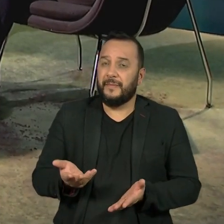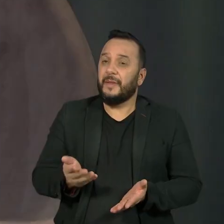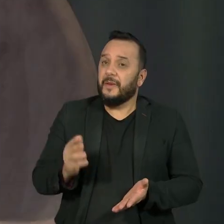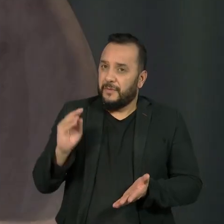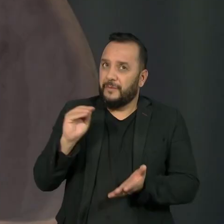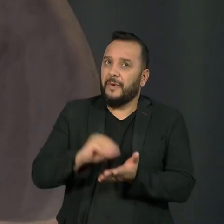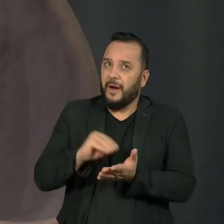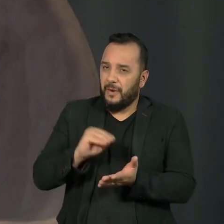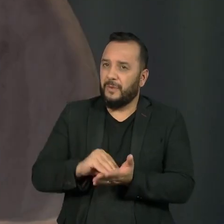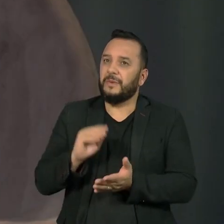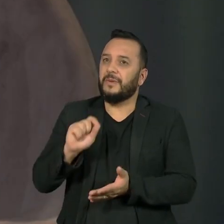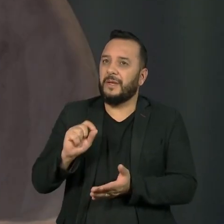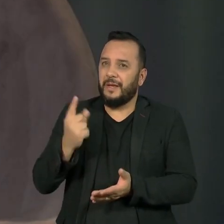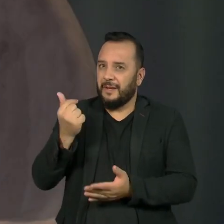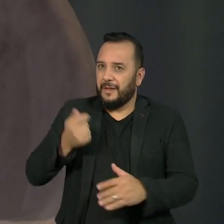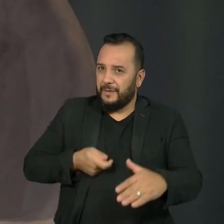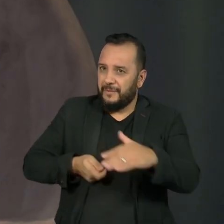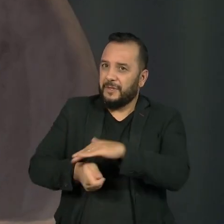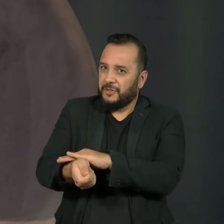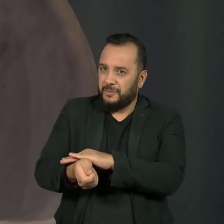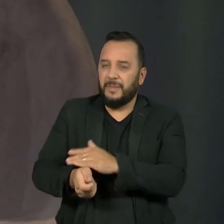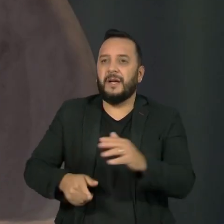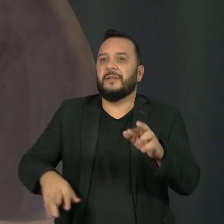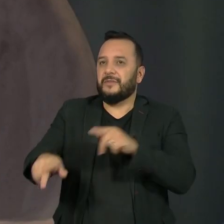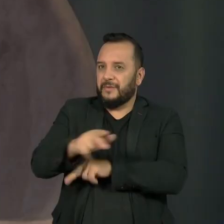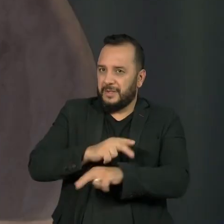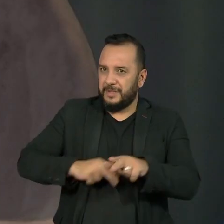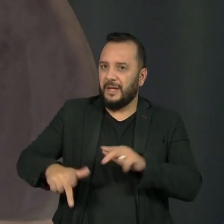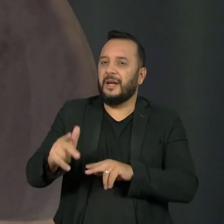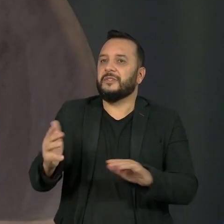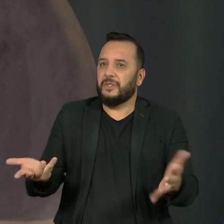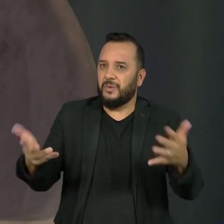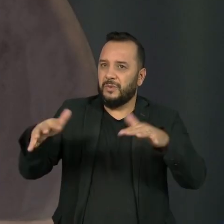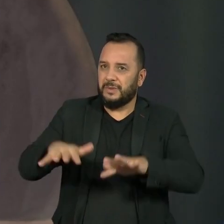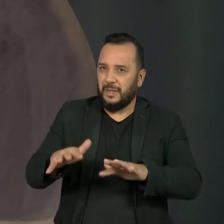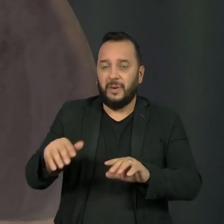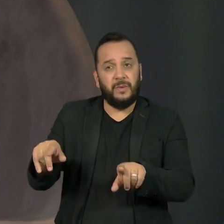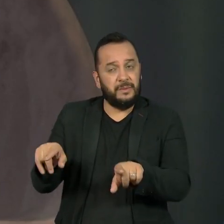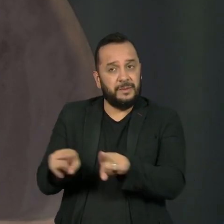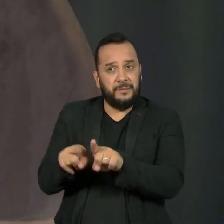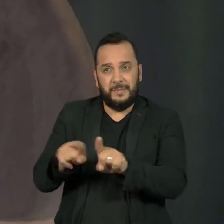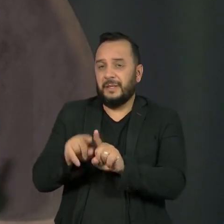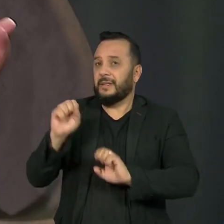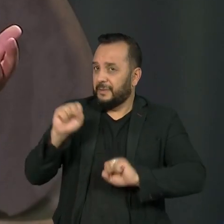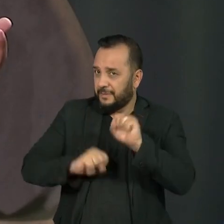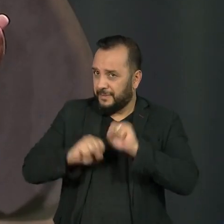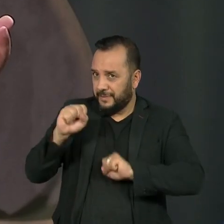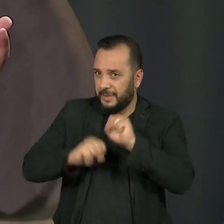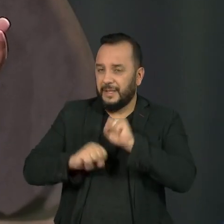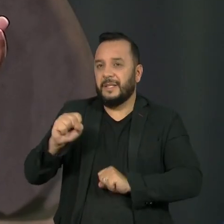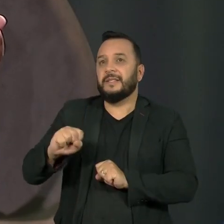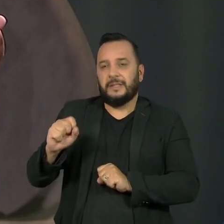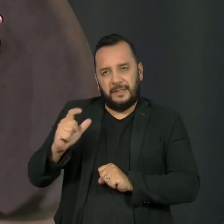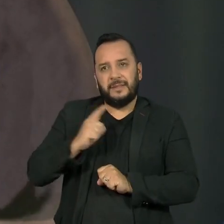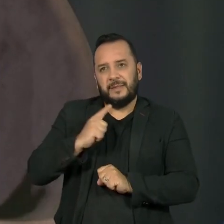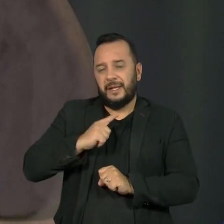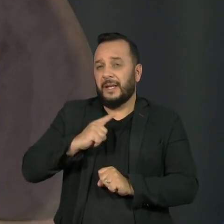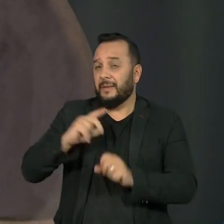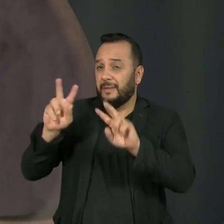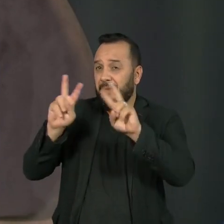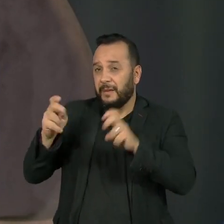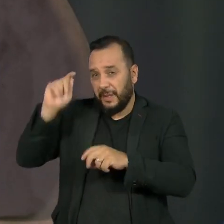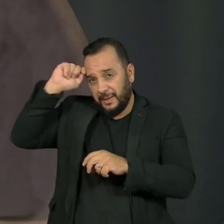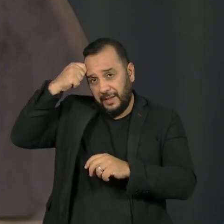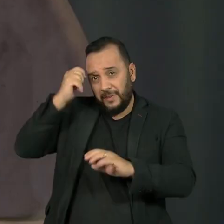contínuos investimentos em diversidade e inclusão de empresas trazendo até o código negro para suas comunicações. Eu